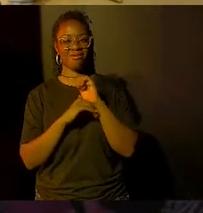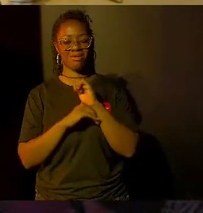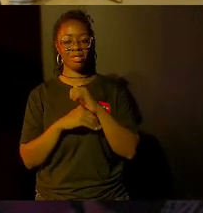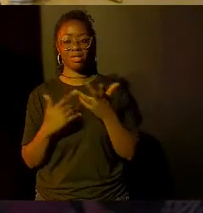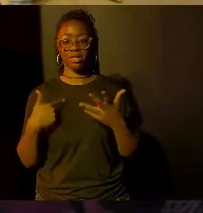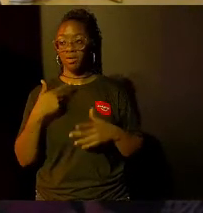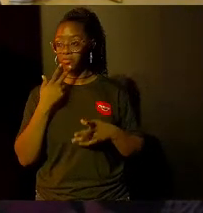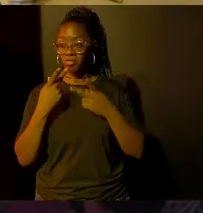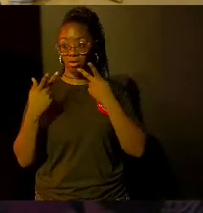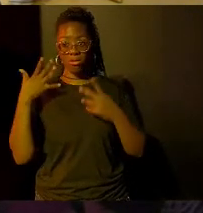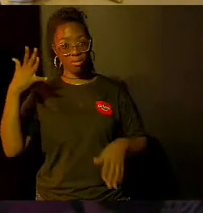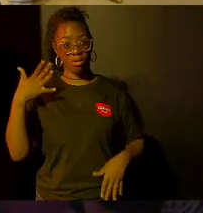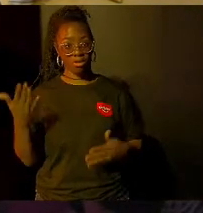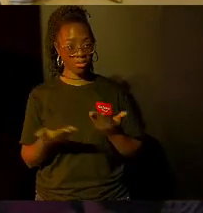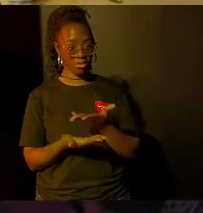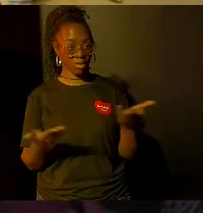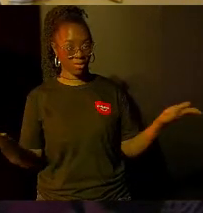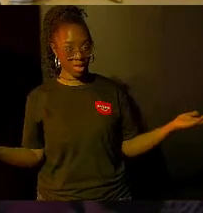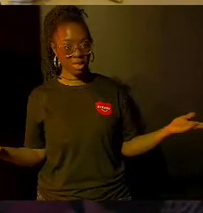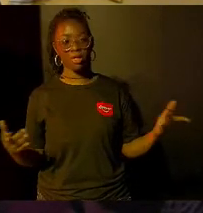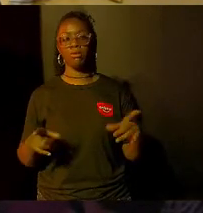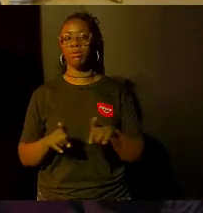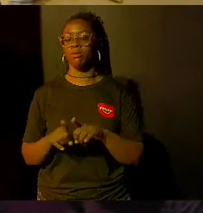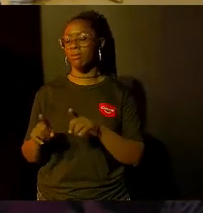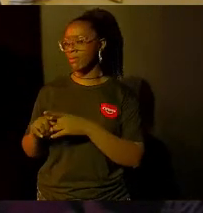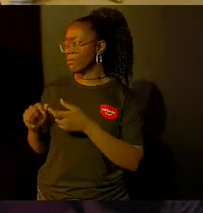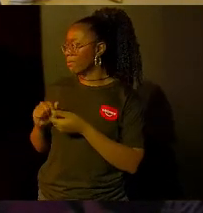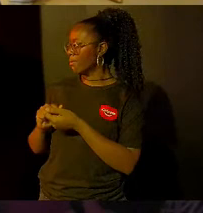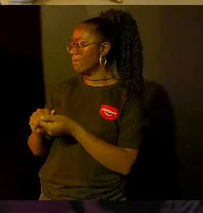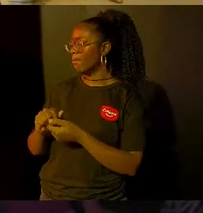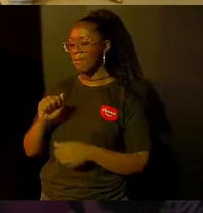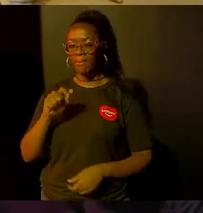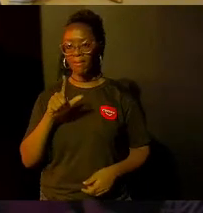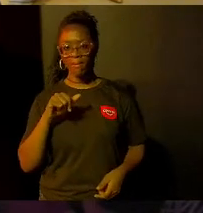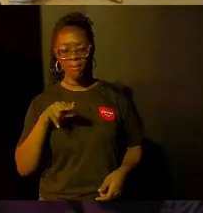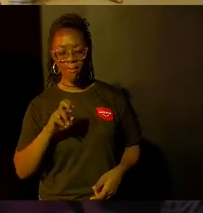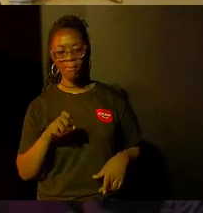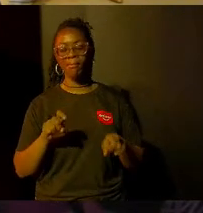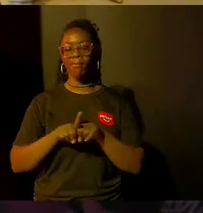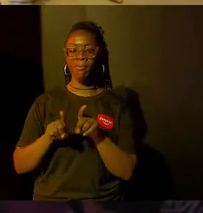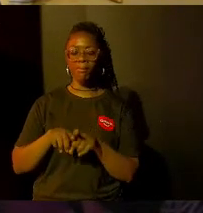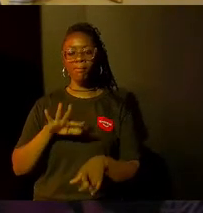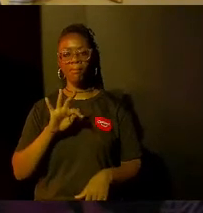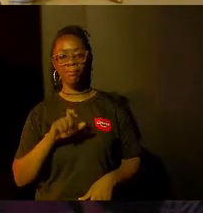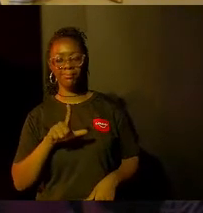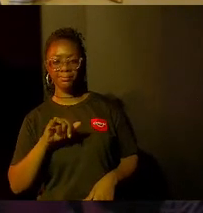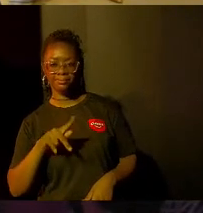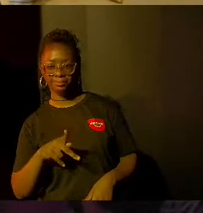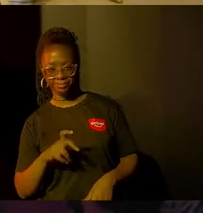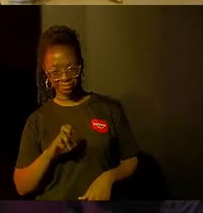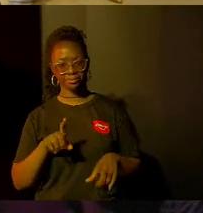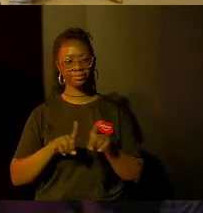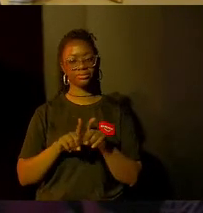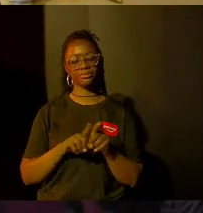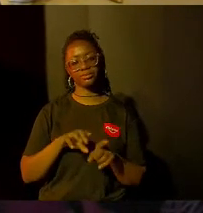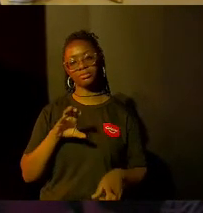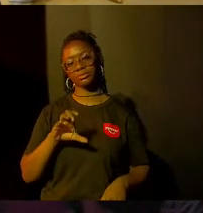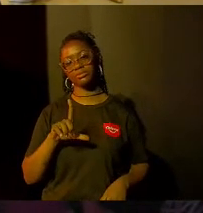aqui falando para vocês com a Companhia da Aline com a companhia do Felipe e da Cláudia